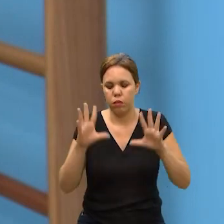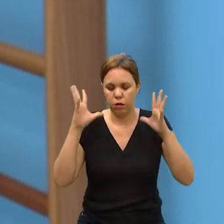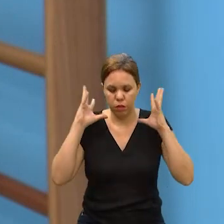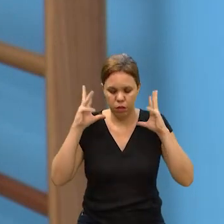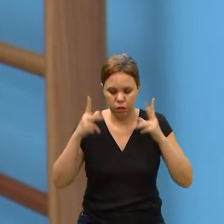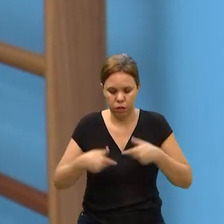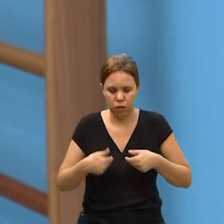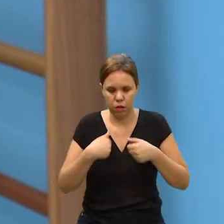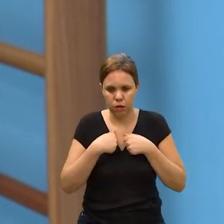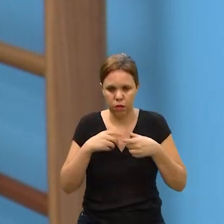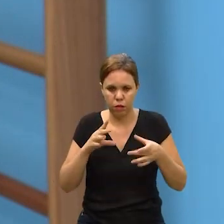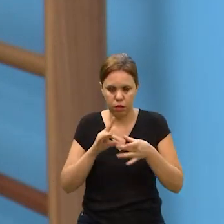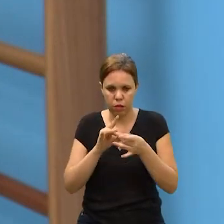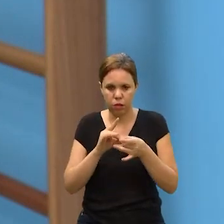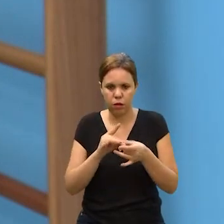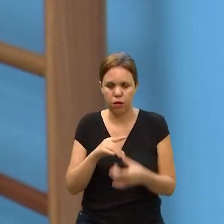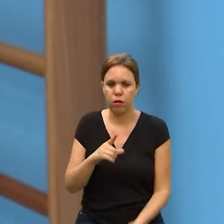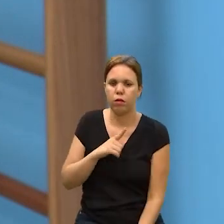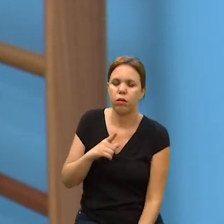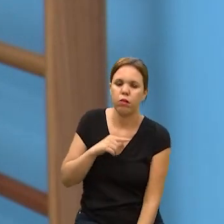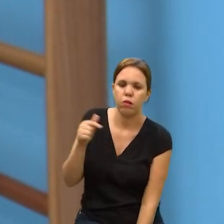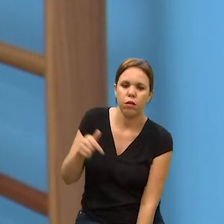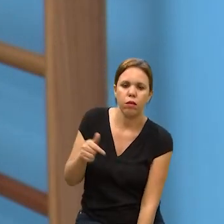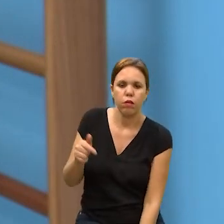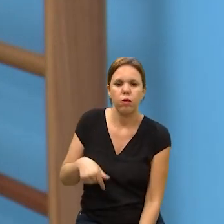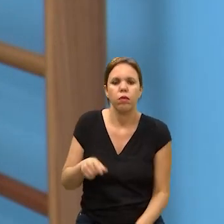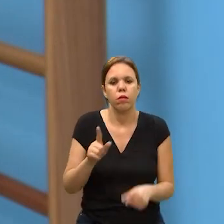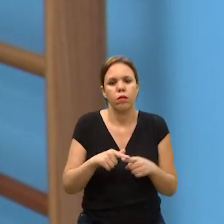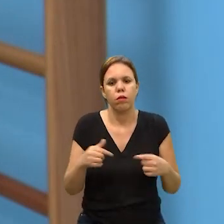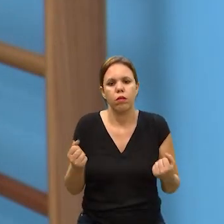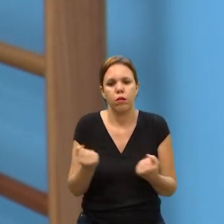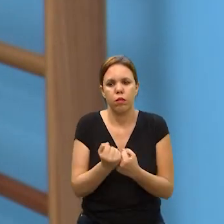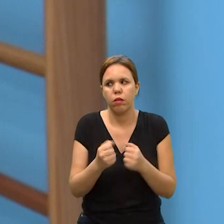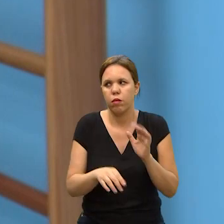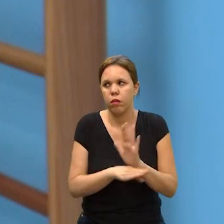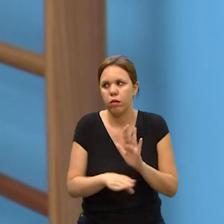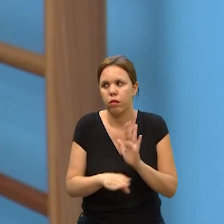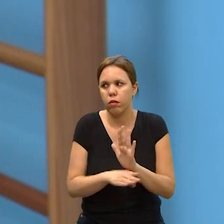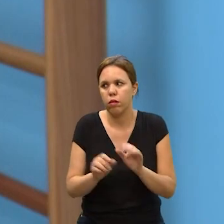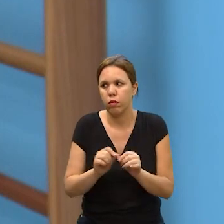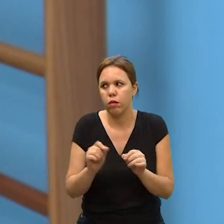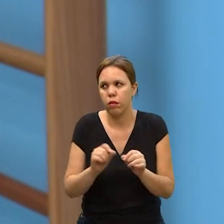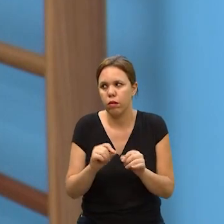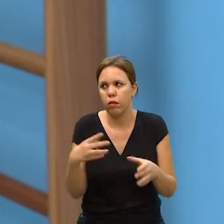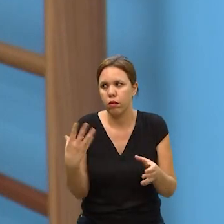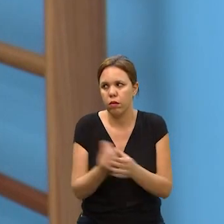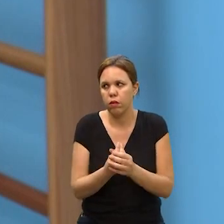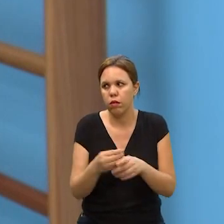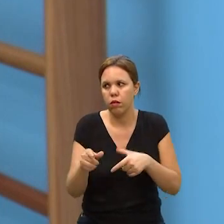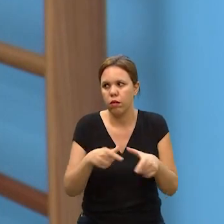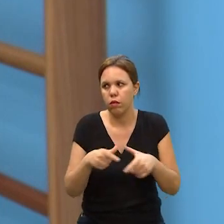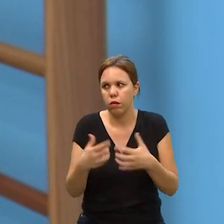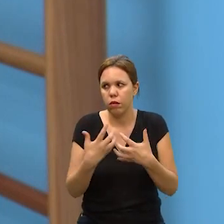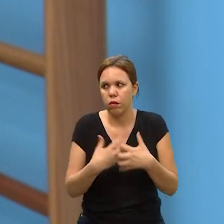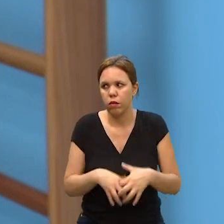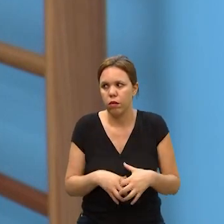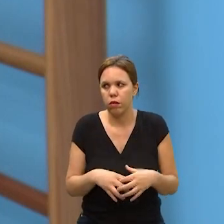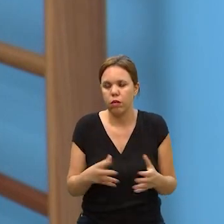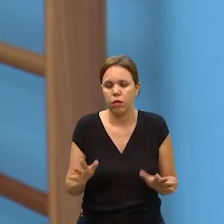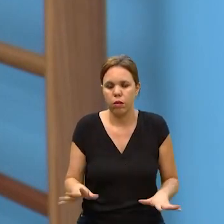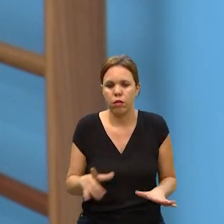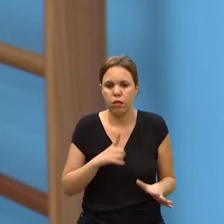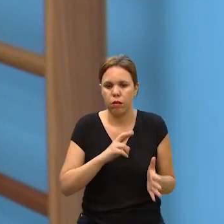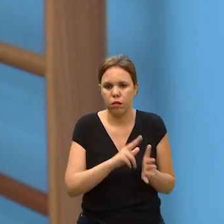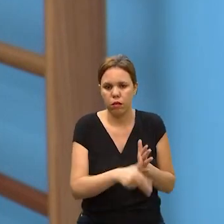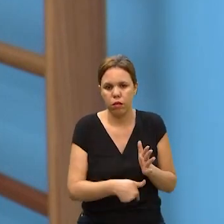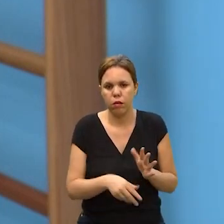assim, esses sistemas ele tem que estar de alguma maneira integrados. Então, a gente tem equipamentos e recursos que nos ajudam a fazer essa integração e